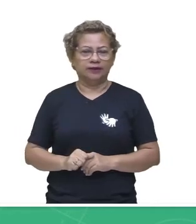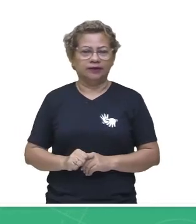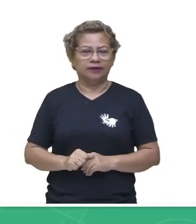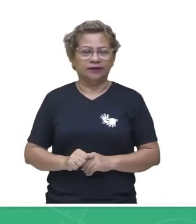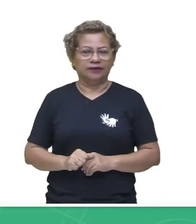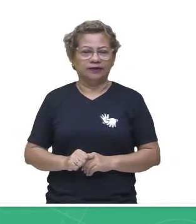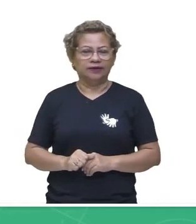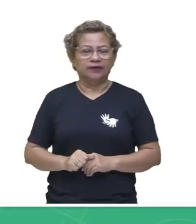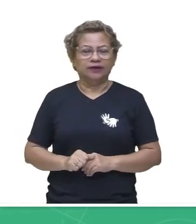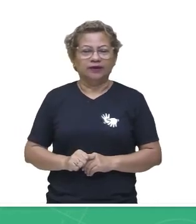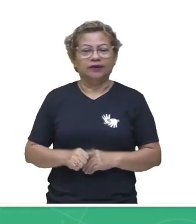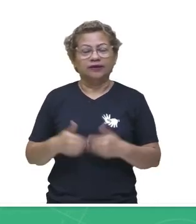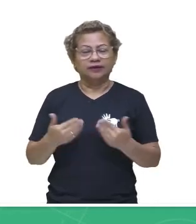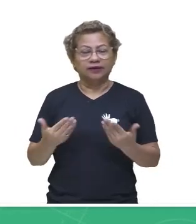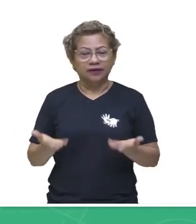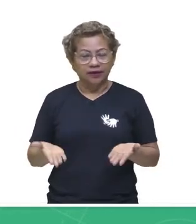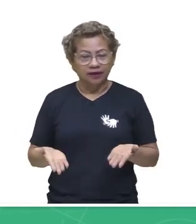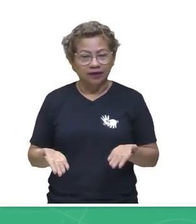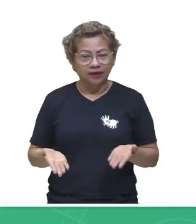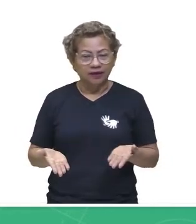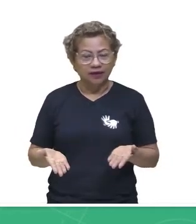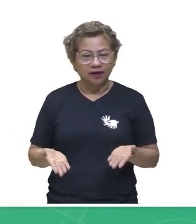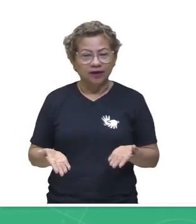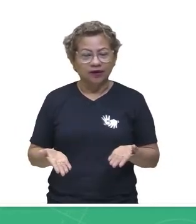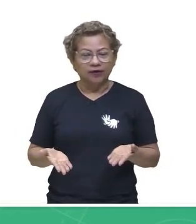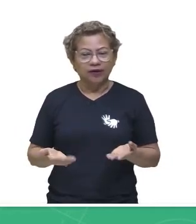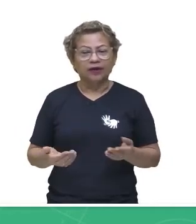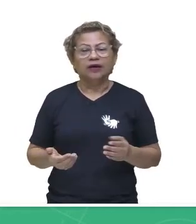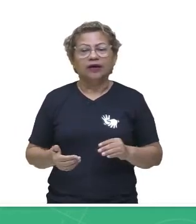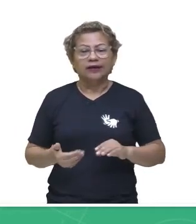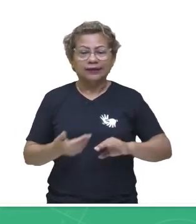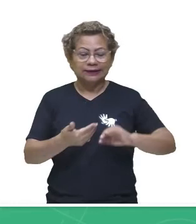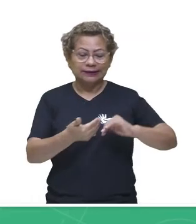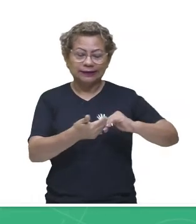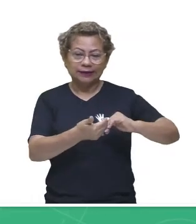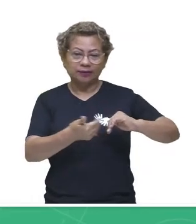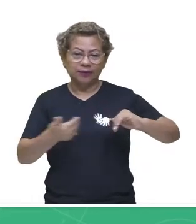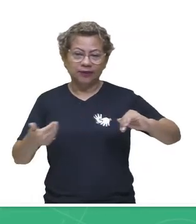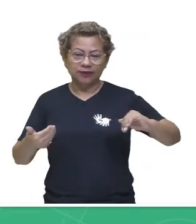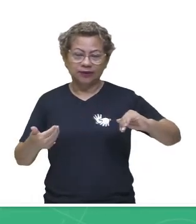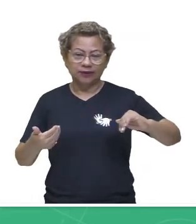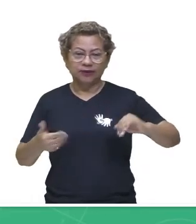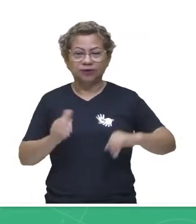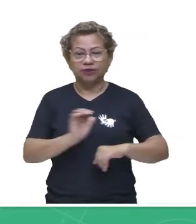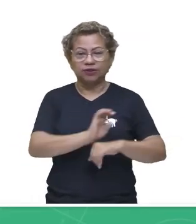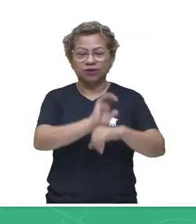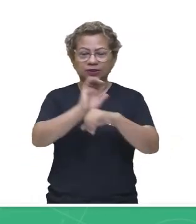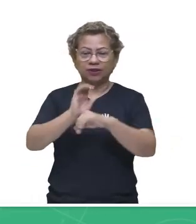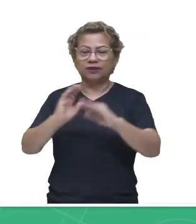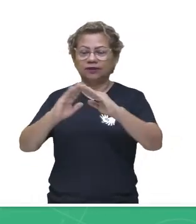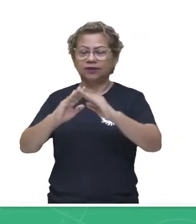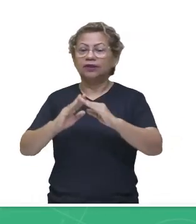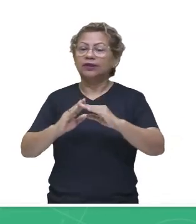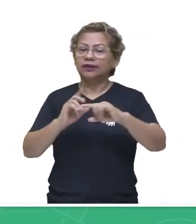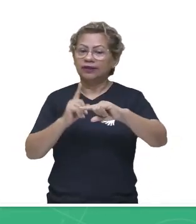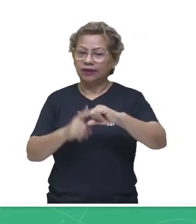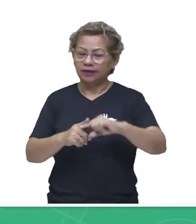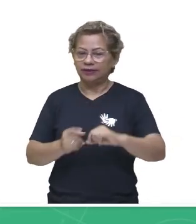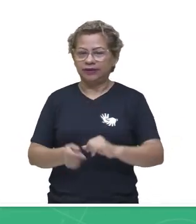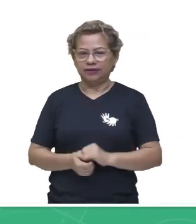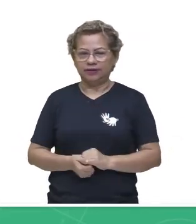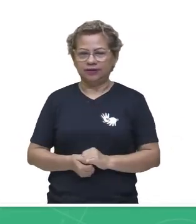então a divisão entre Estado e Igreja. Porque até então, a sua certidão de nascimento era a certidão de